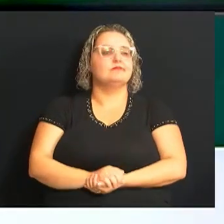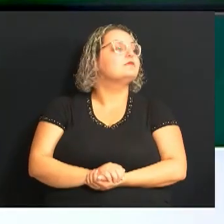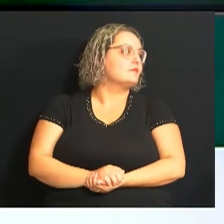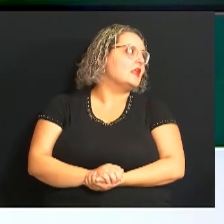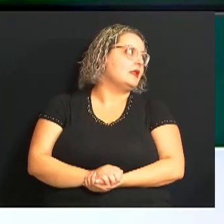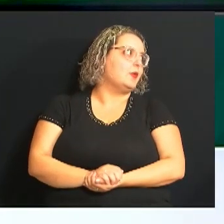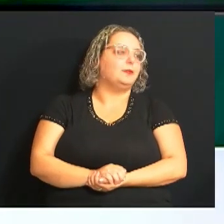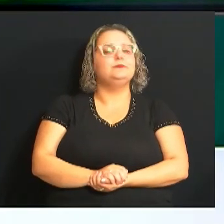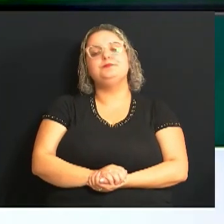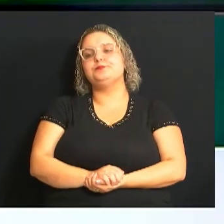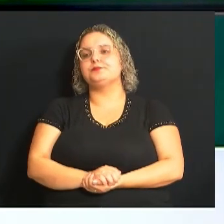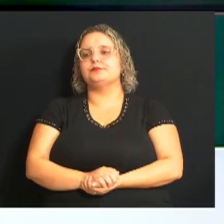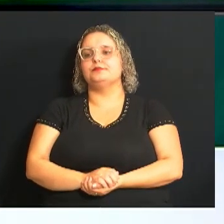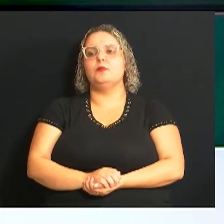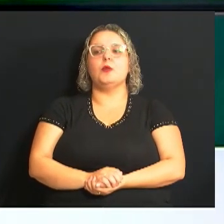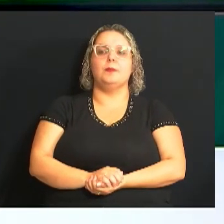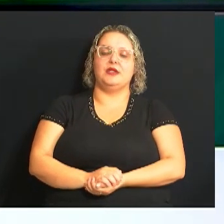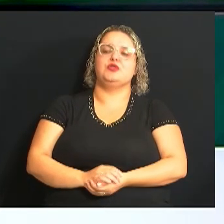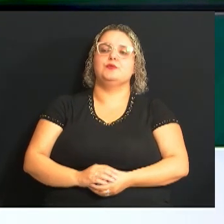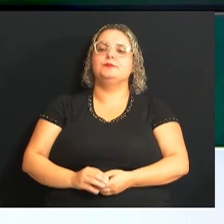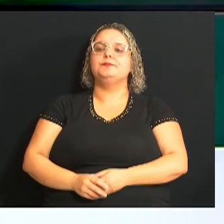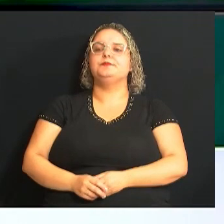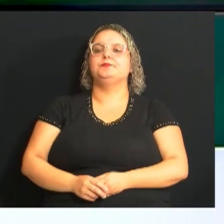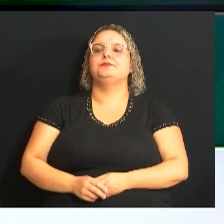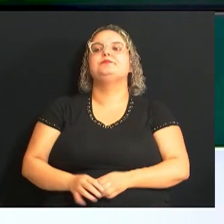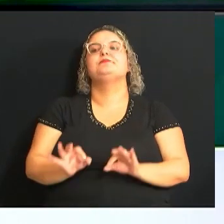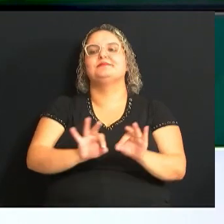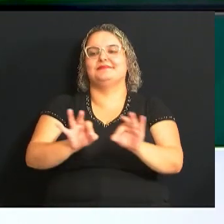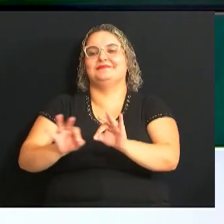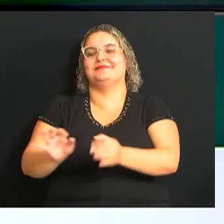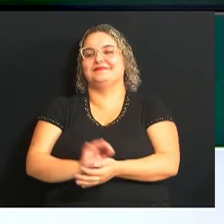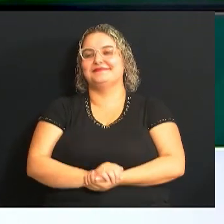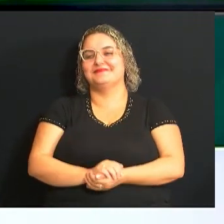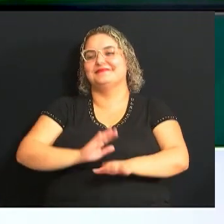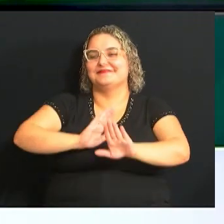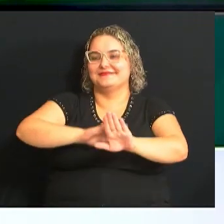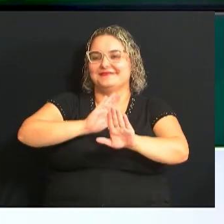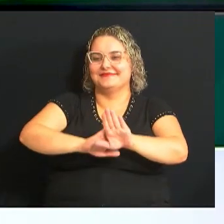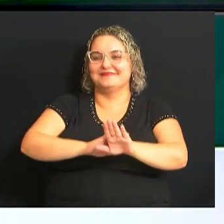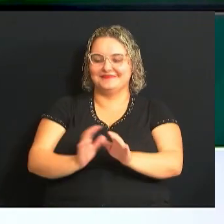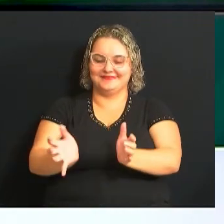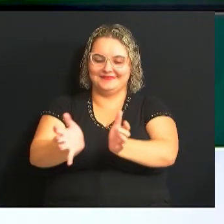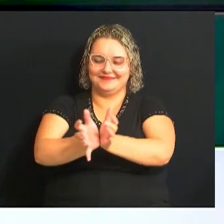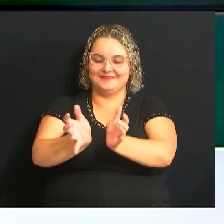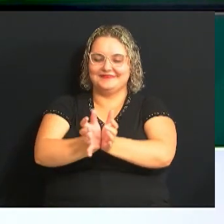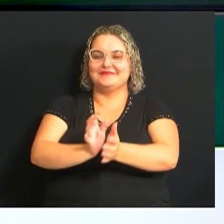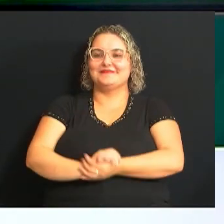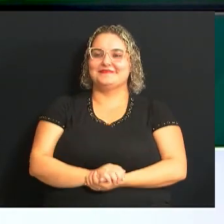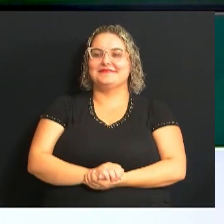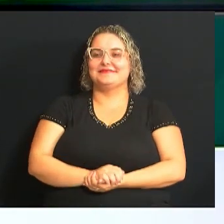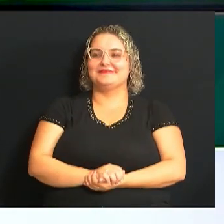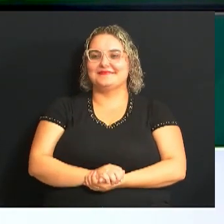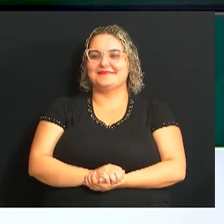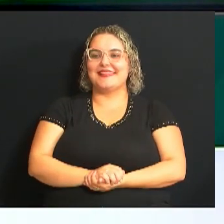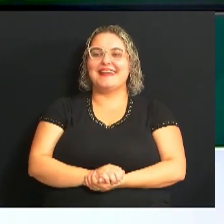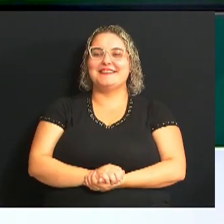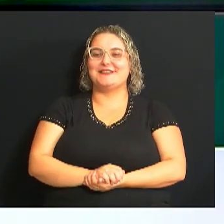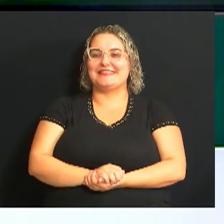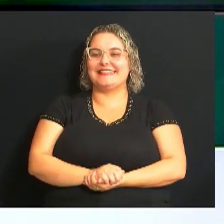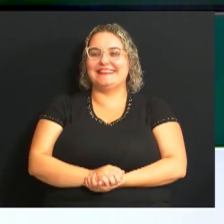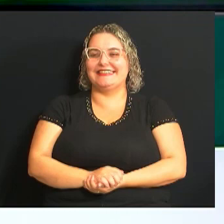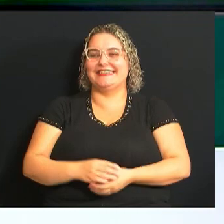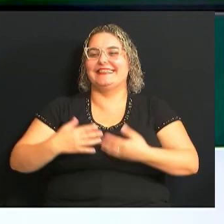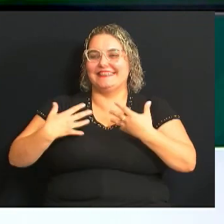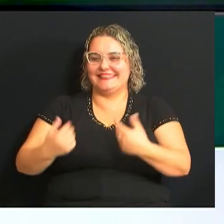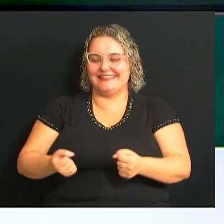adaptado, né? Muito mais preparado, já sei como é que funciona o clube, né? Já estou me sentindo em casa